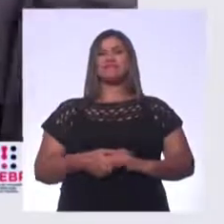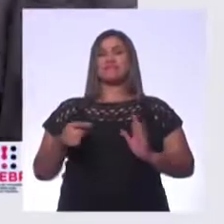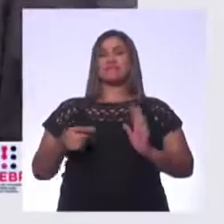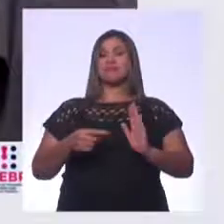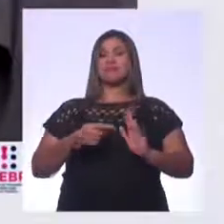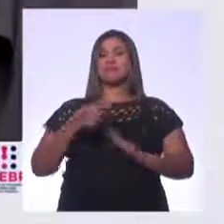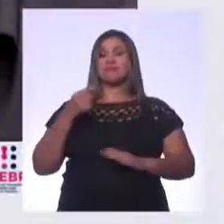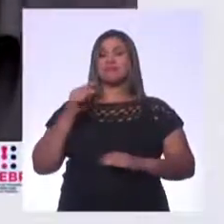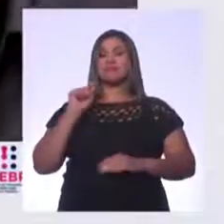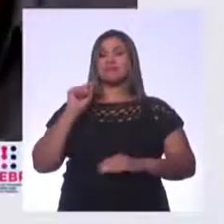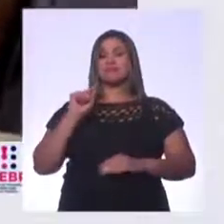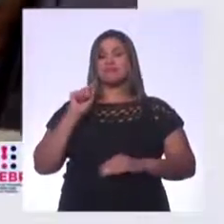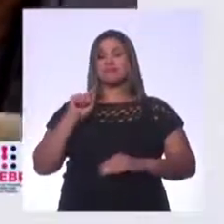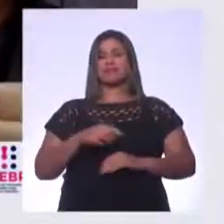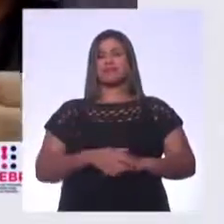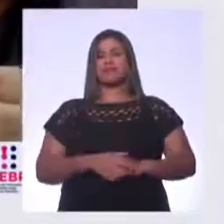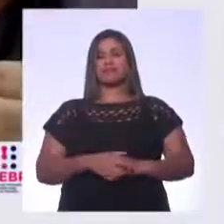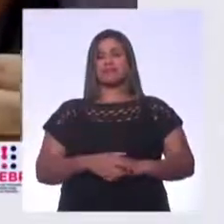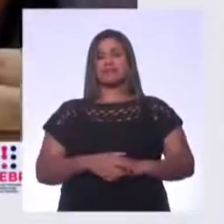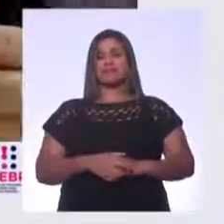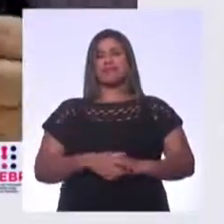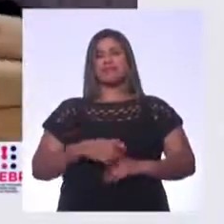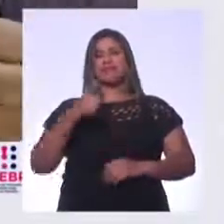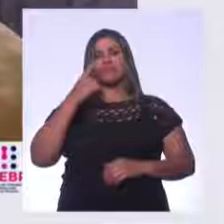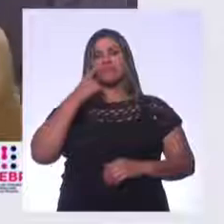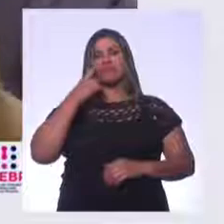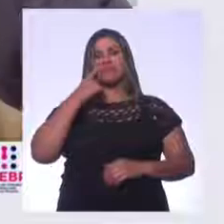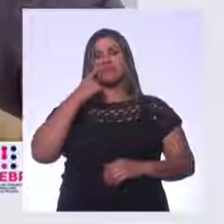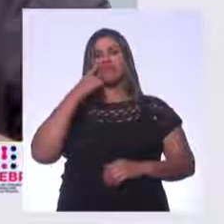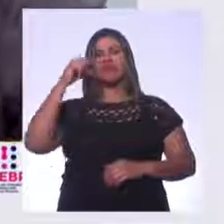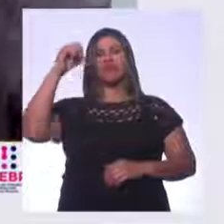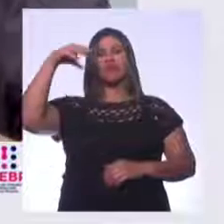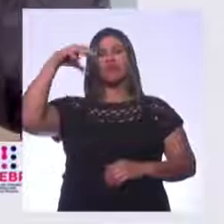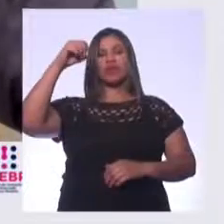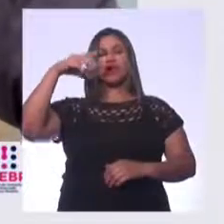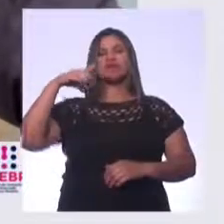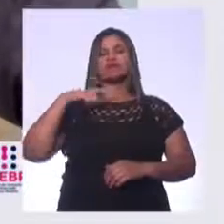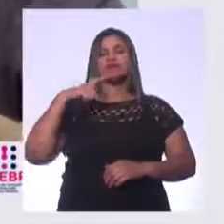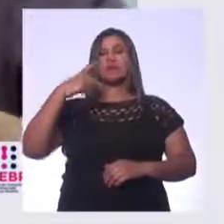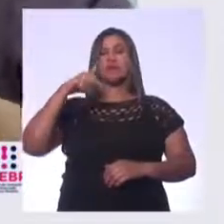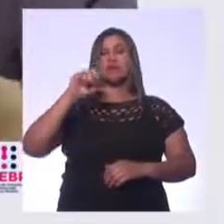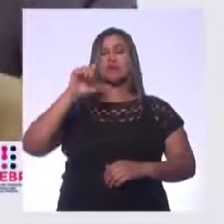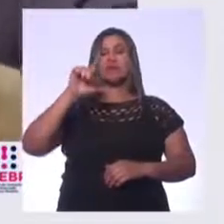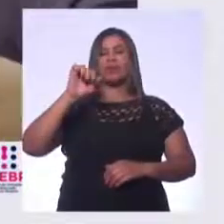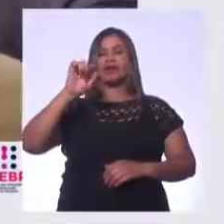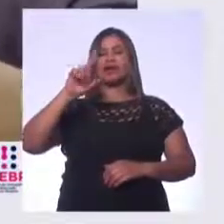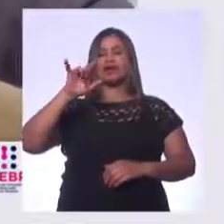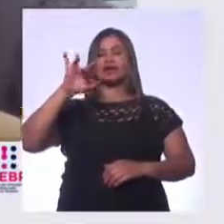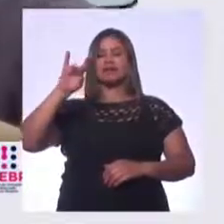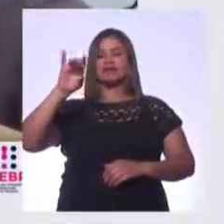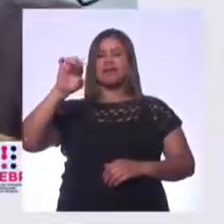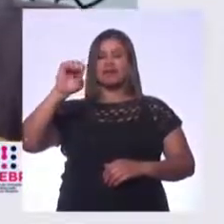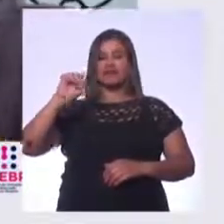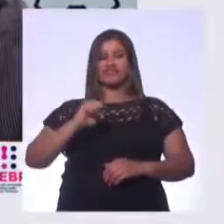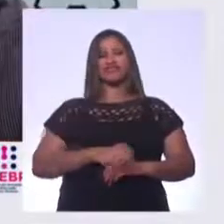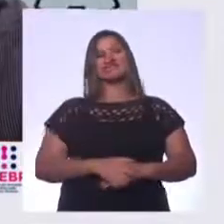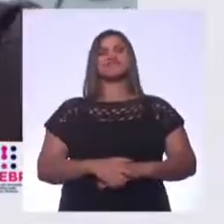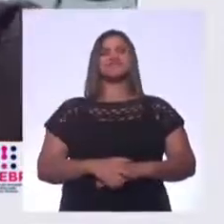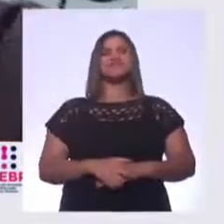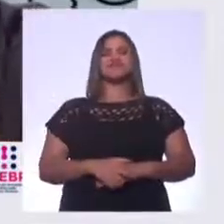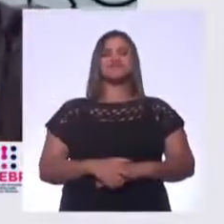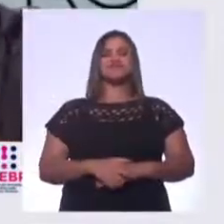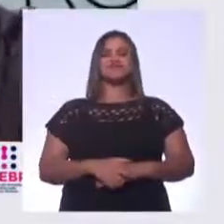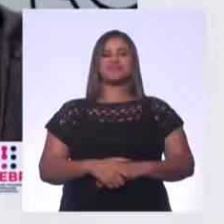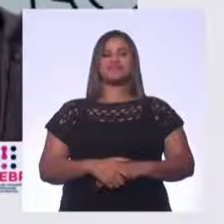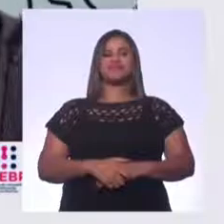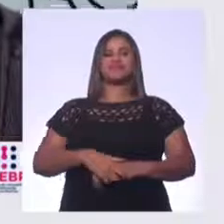Primeiramente, nós temos que verificar que o LED ele tem polaridade. A